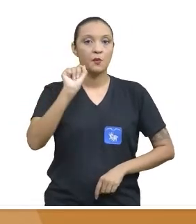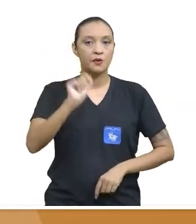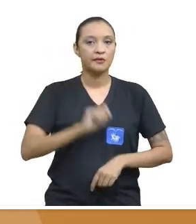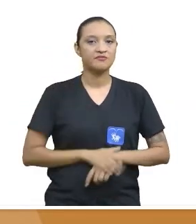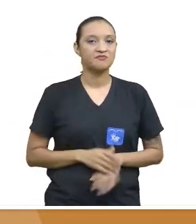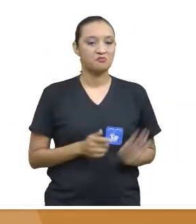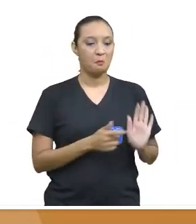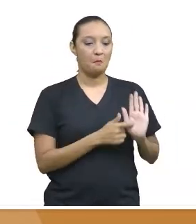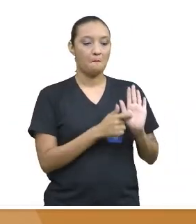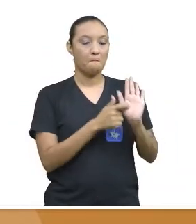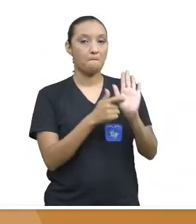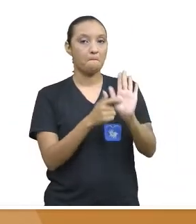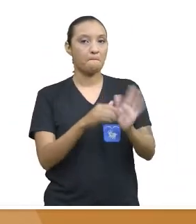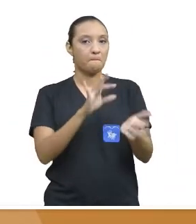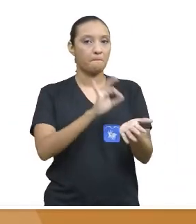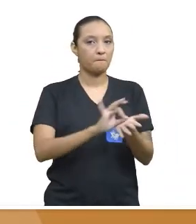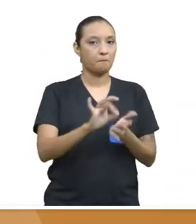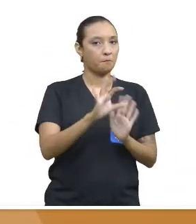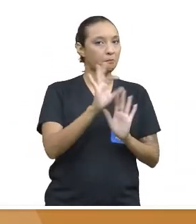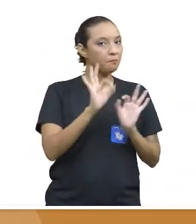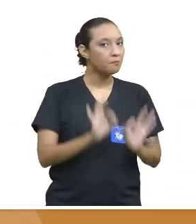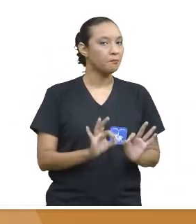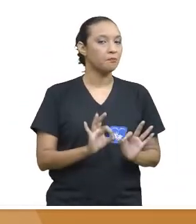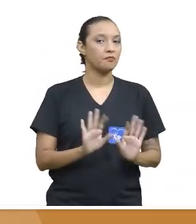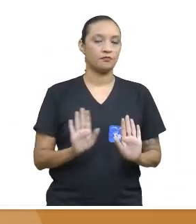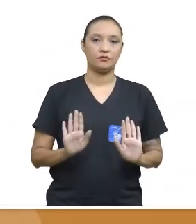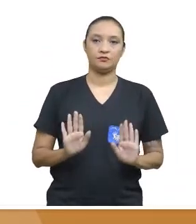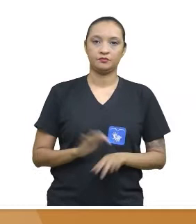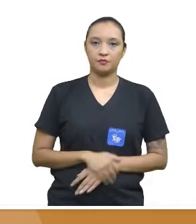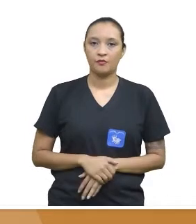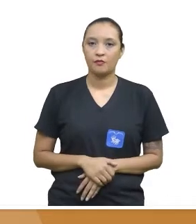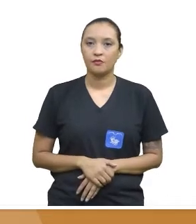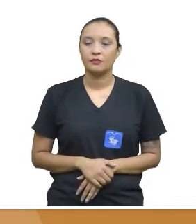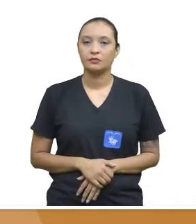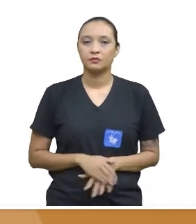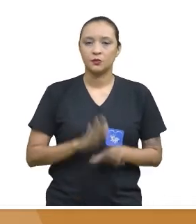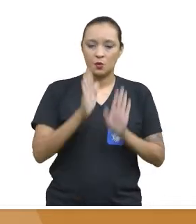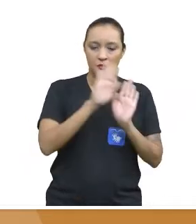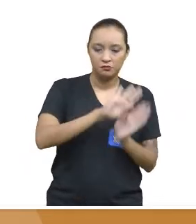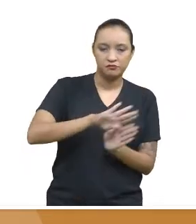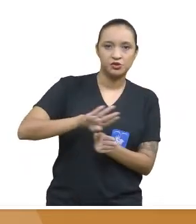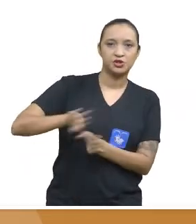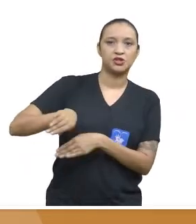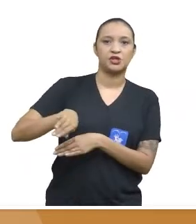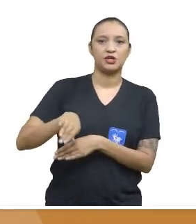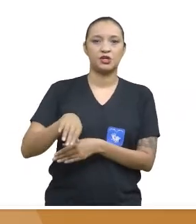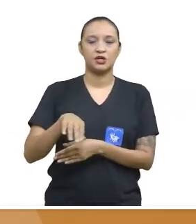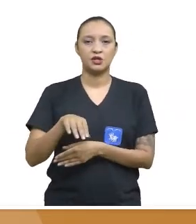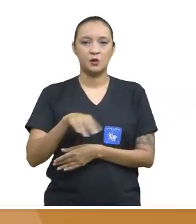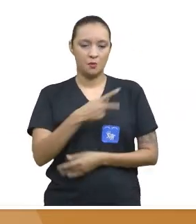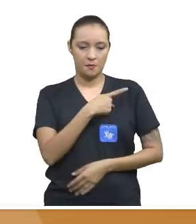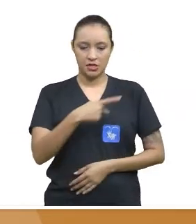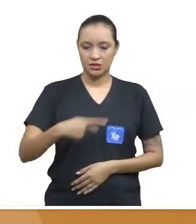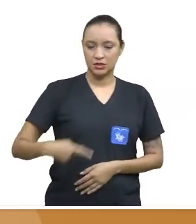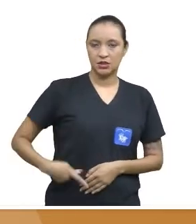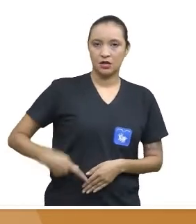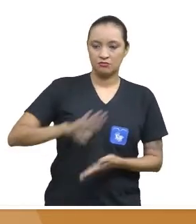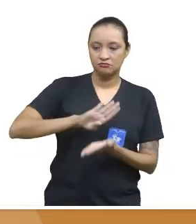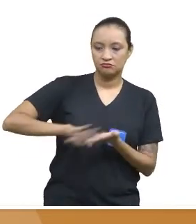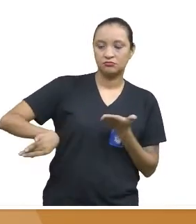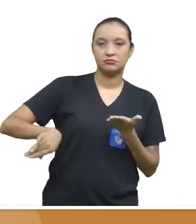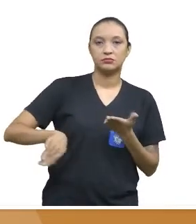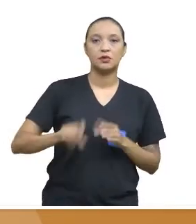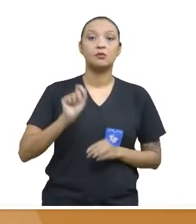de legalidade. Opa, então eu tirei todo mundo lá do poder, tirei Jango. O que aconteceu com Jango,